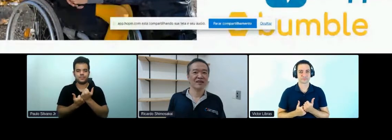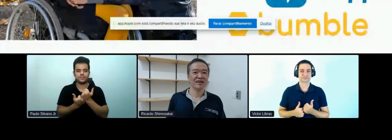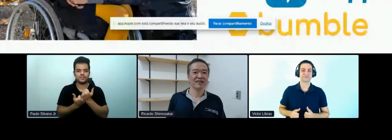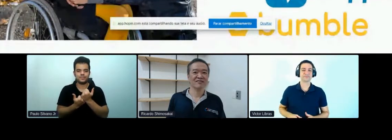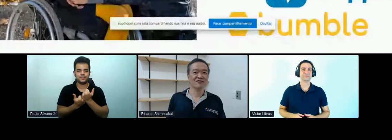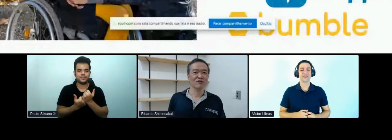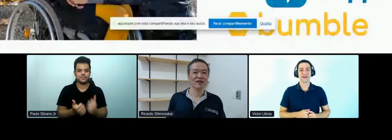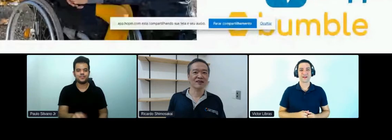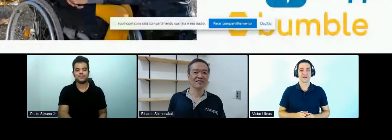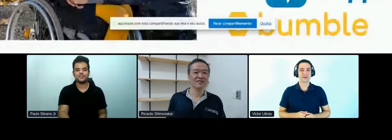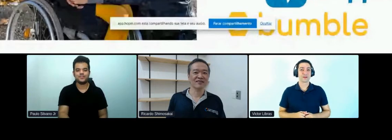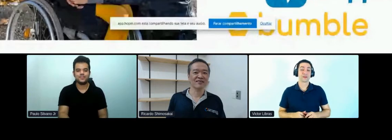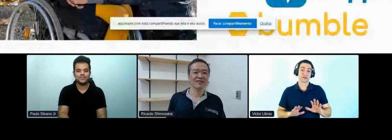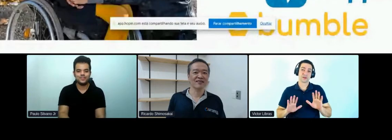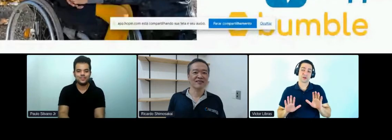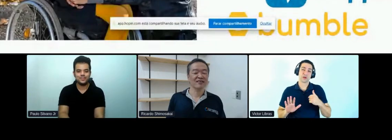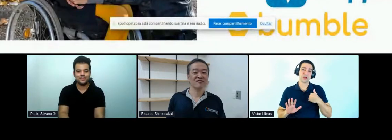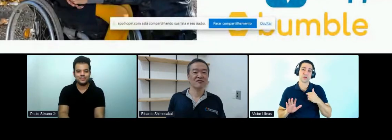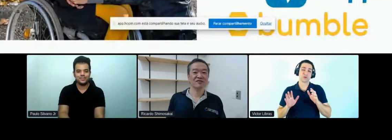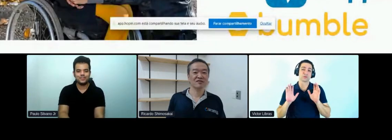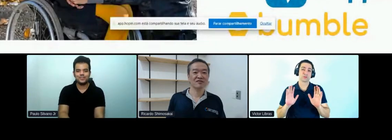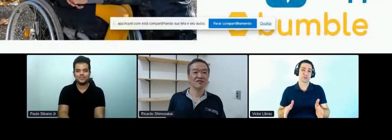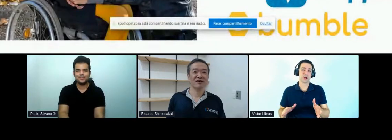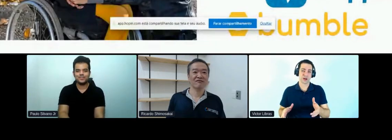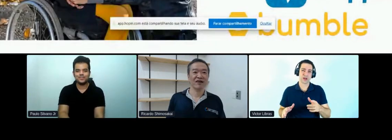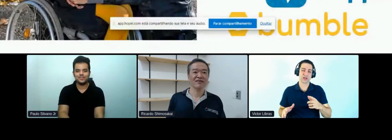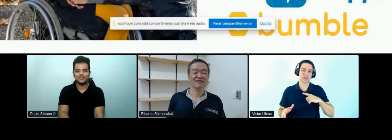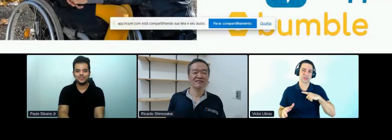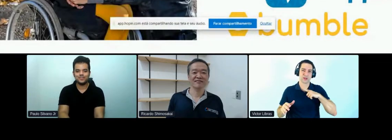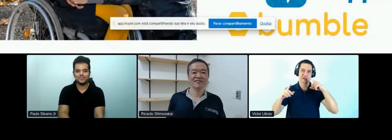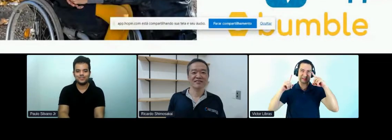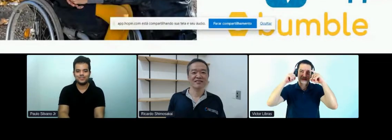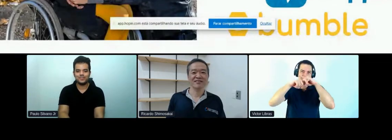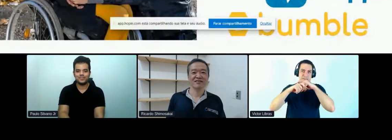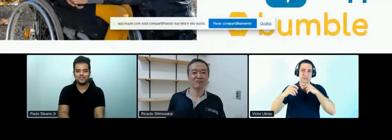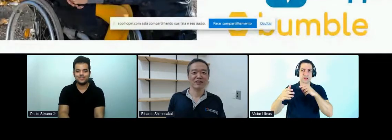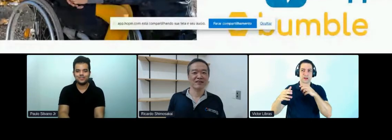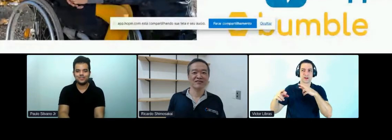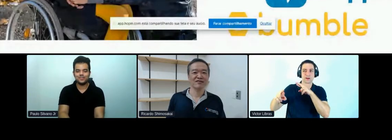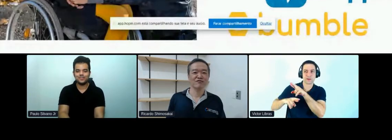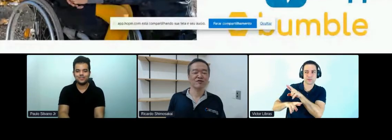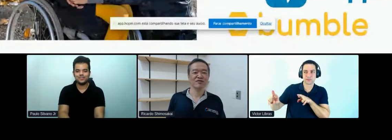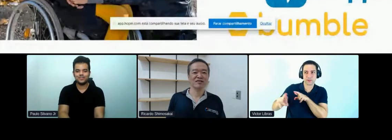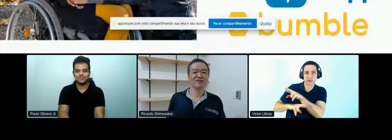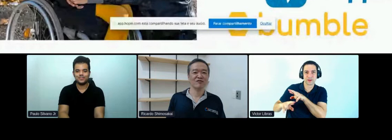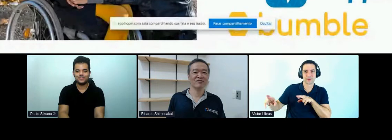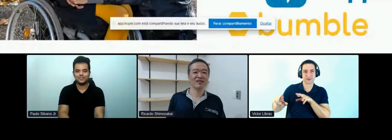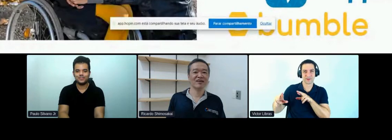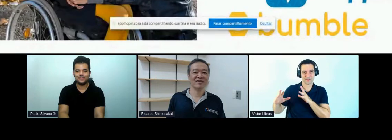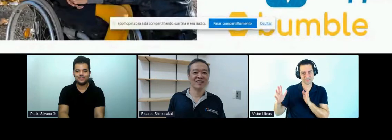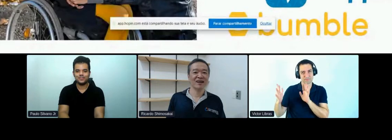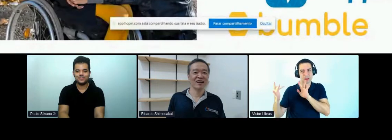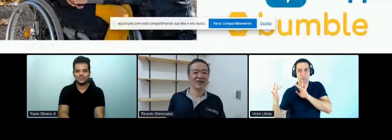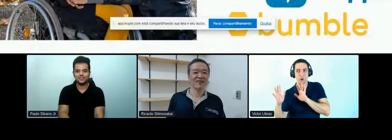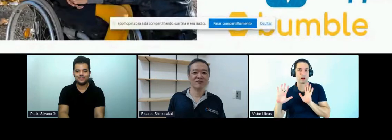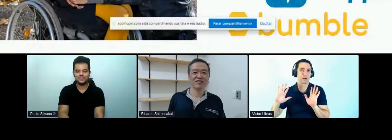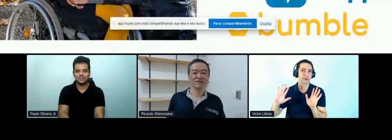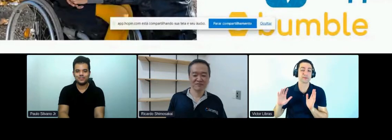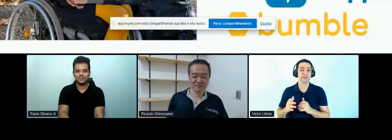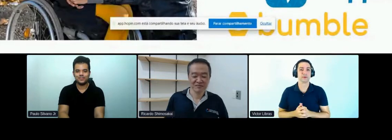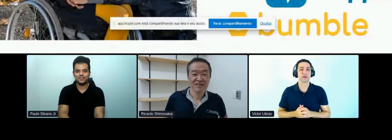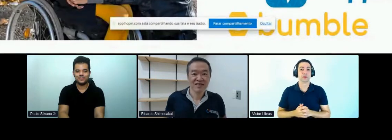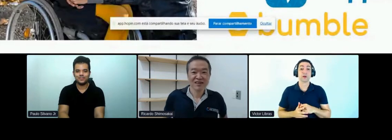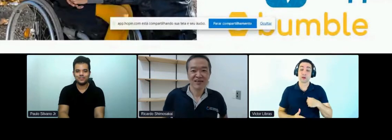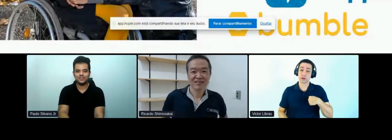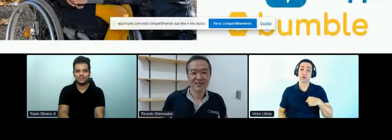vários colegas aí que conseguiram através desses aplicativos, né, encontrar